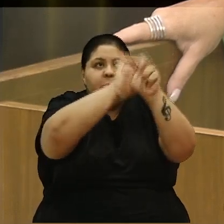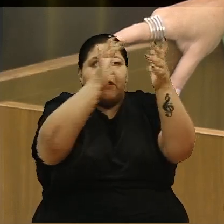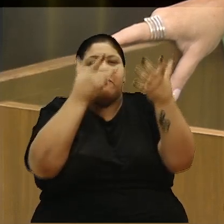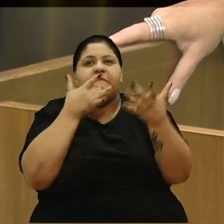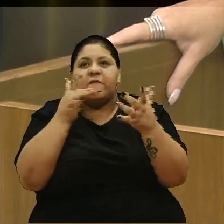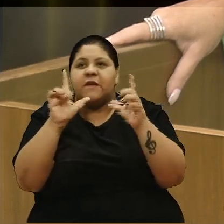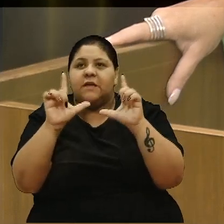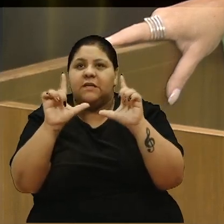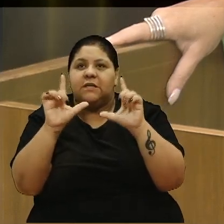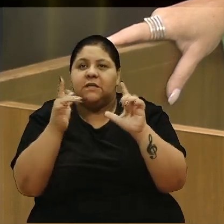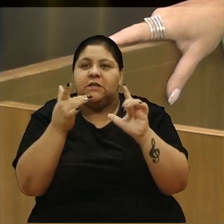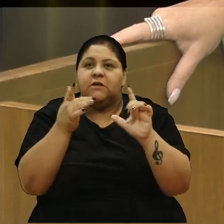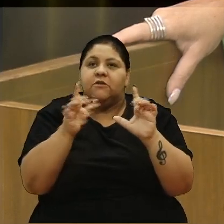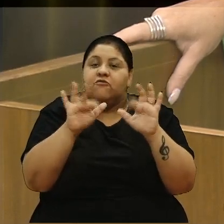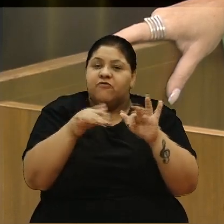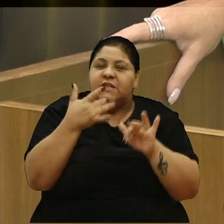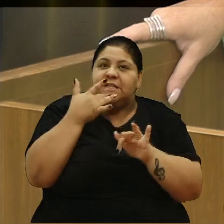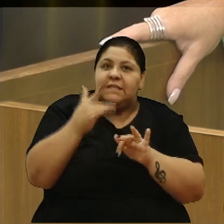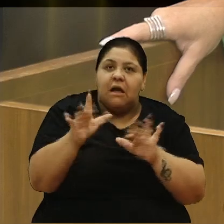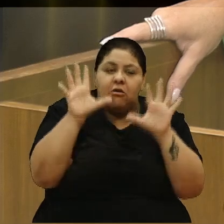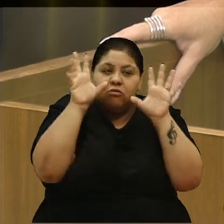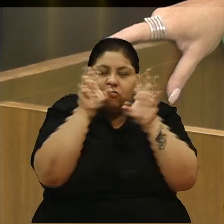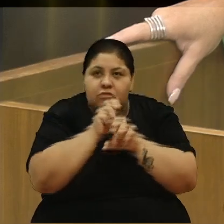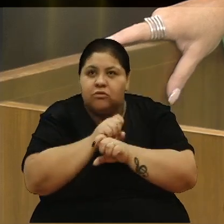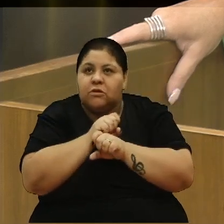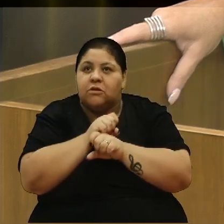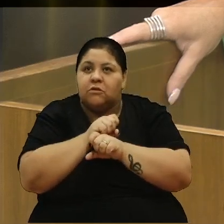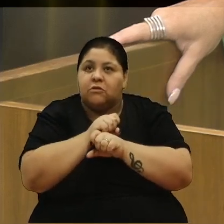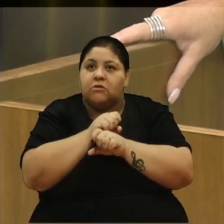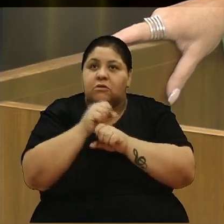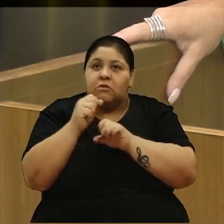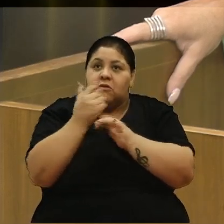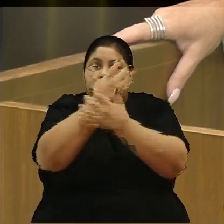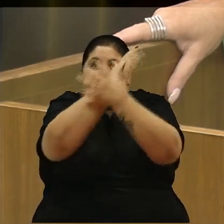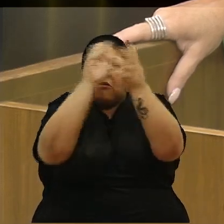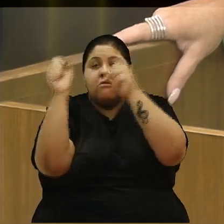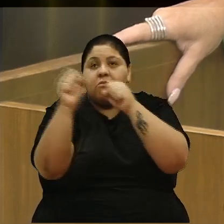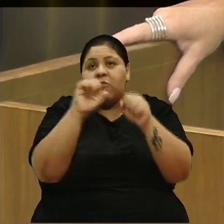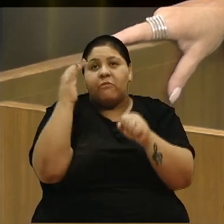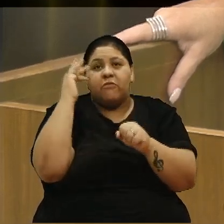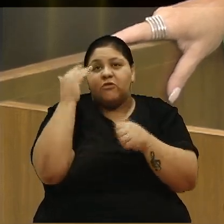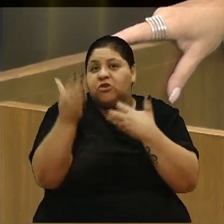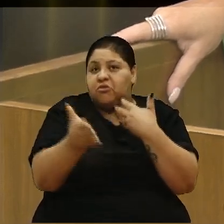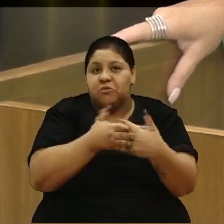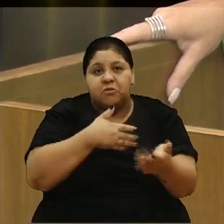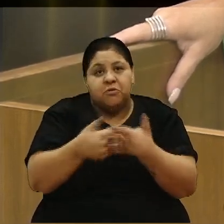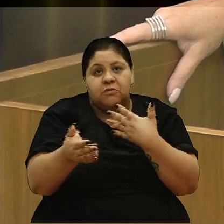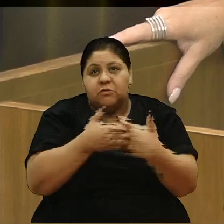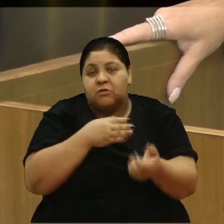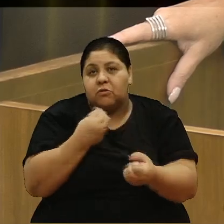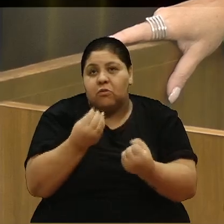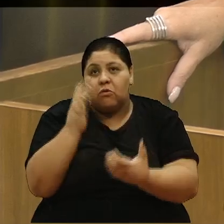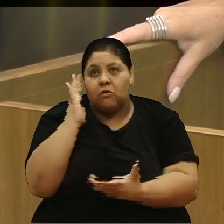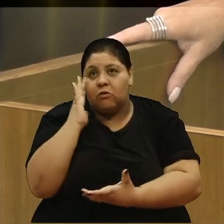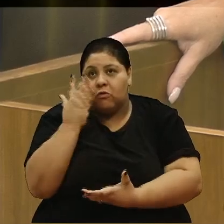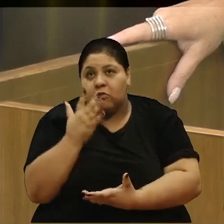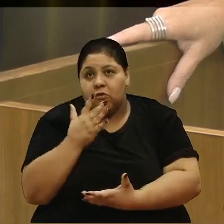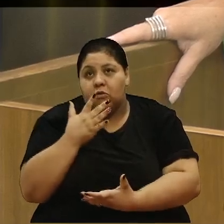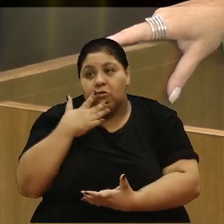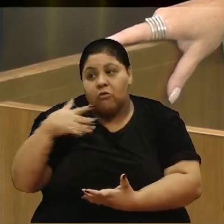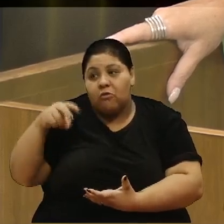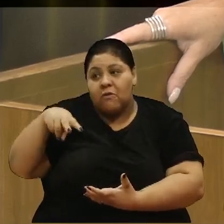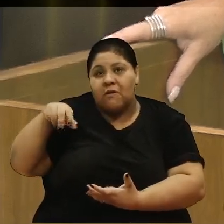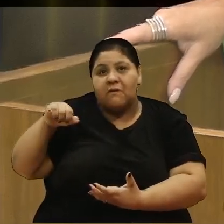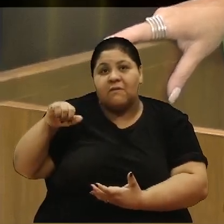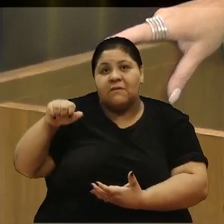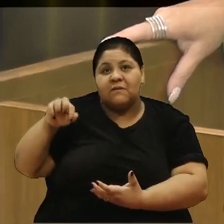com serração, escuro, por mato alto, e pode acontecer qualquer coisa, como aconteceu com a menina Nayara. Então,